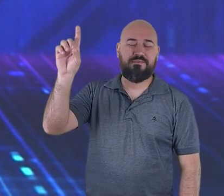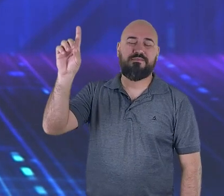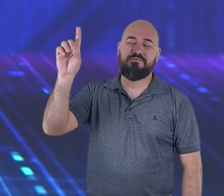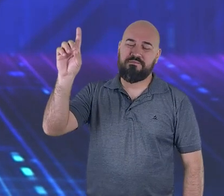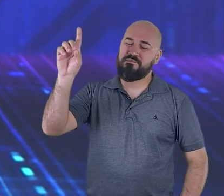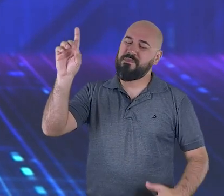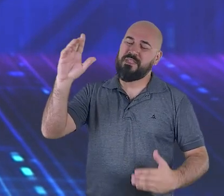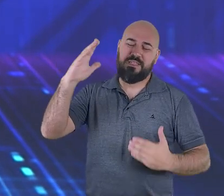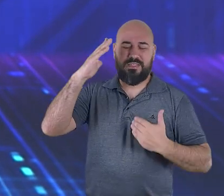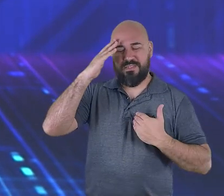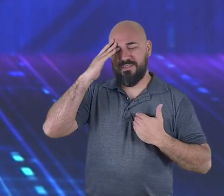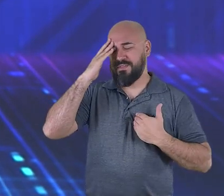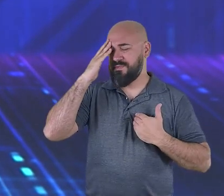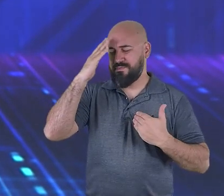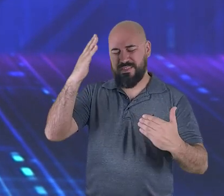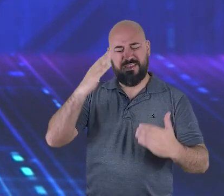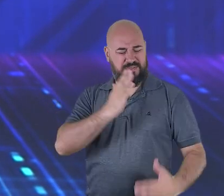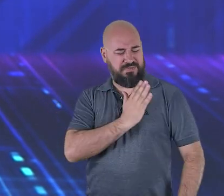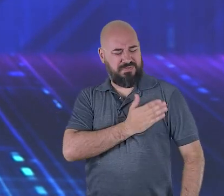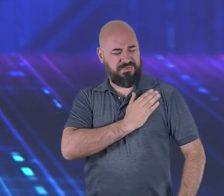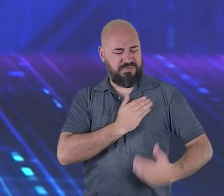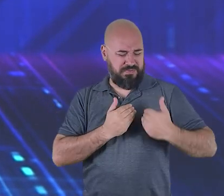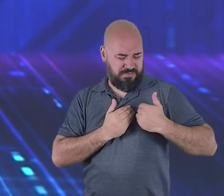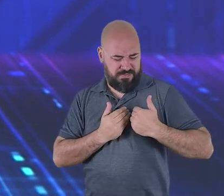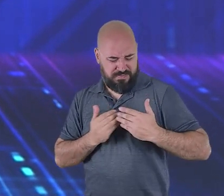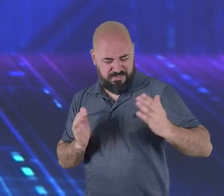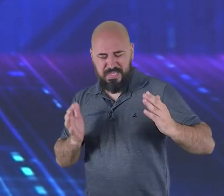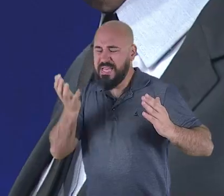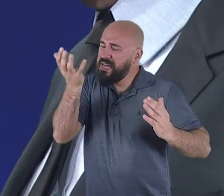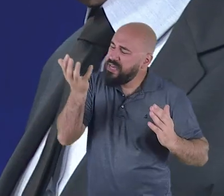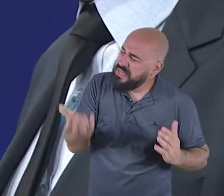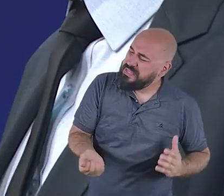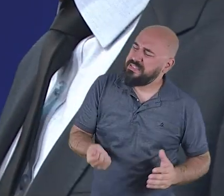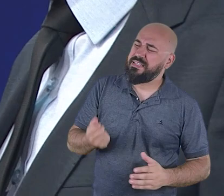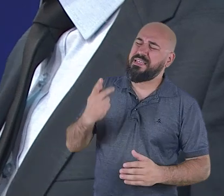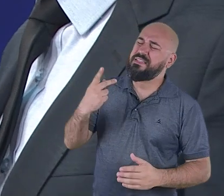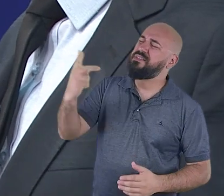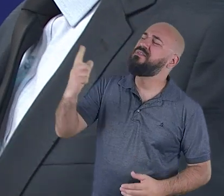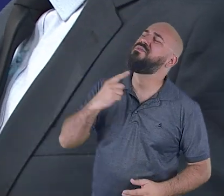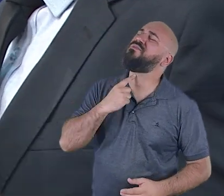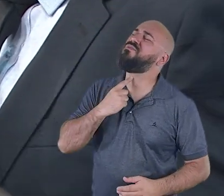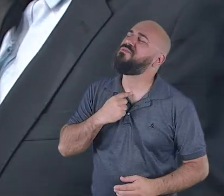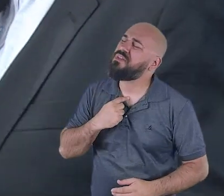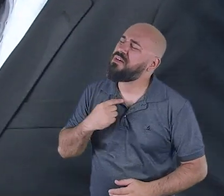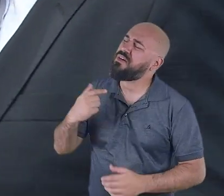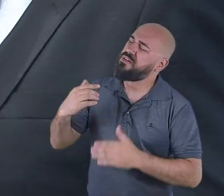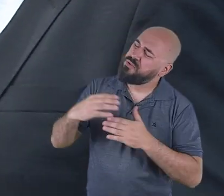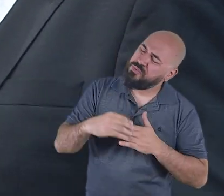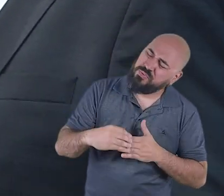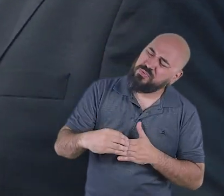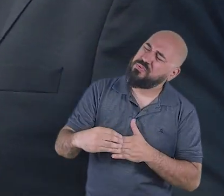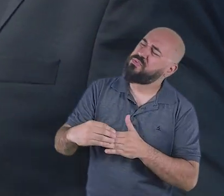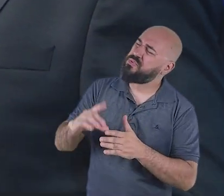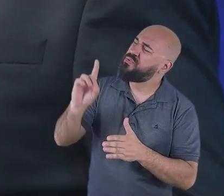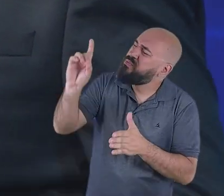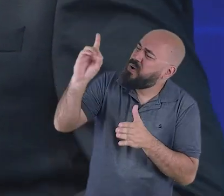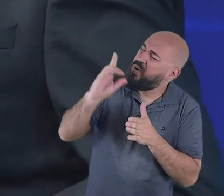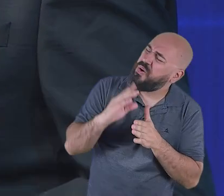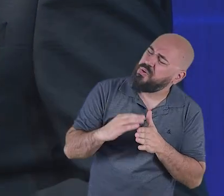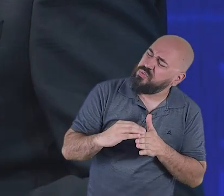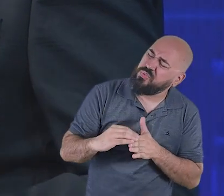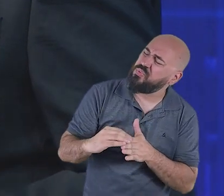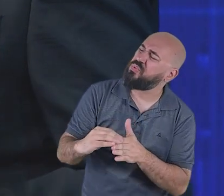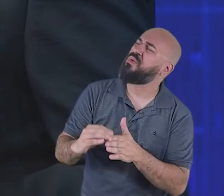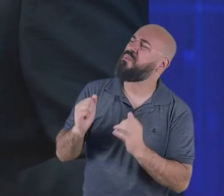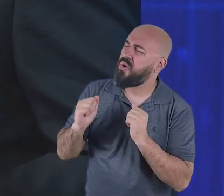nesse momento os nossos corações se abrem ao Senhor para que a Tua boa mão conduza a nossa vida, leve-nos